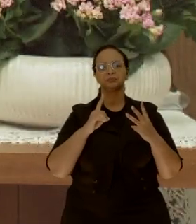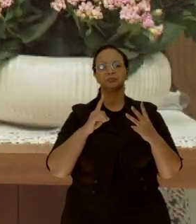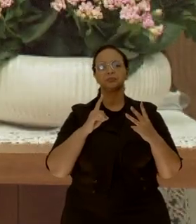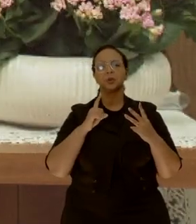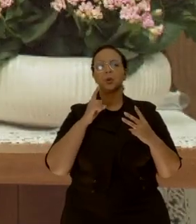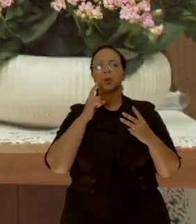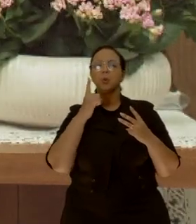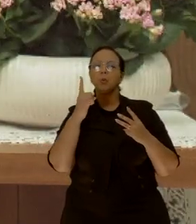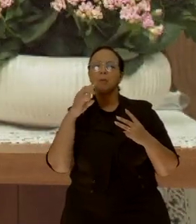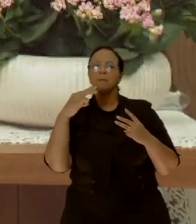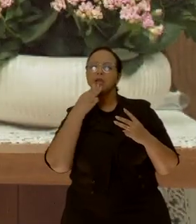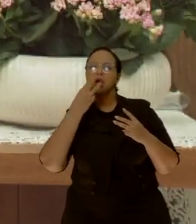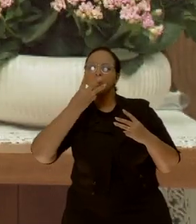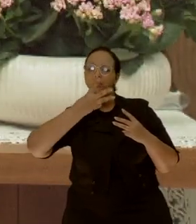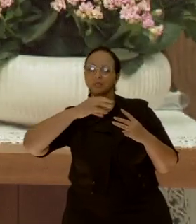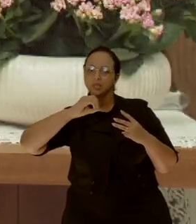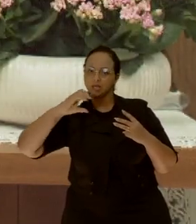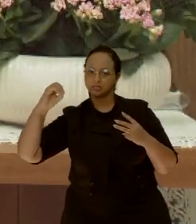1.300.000.